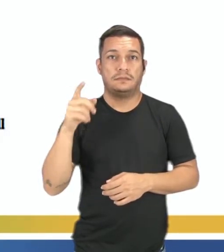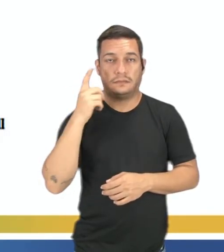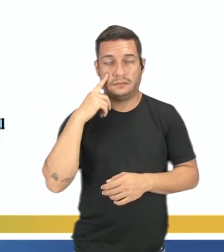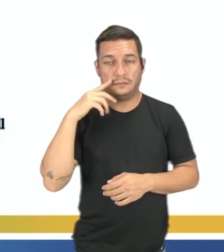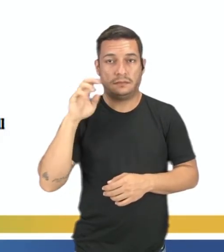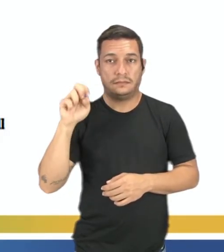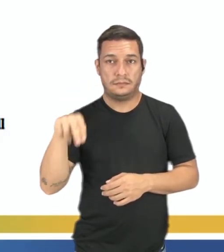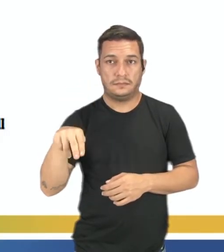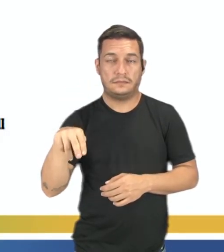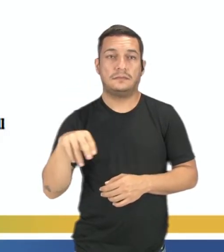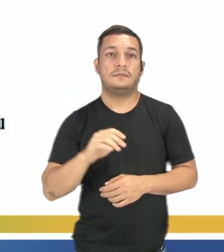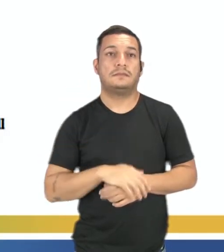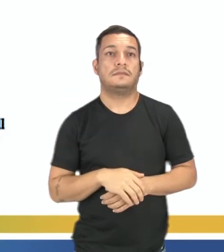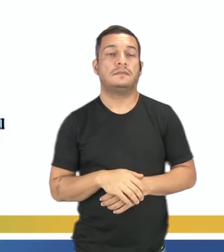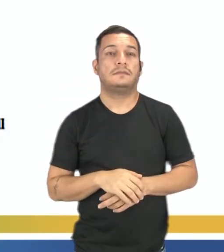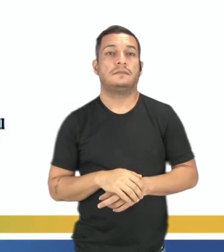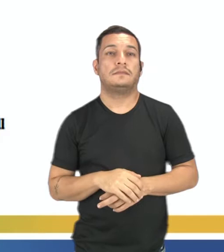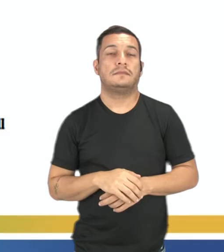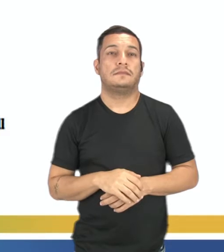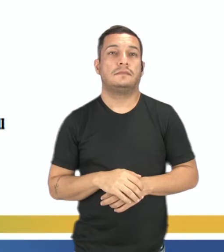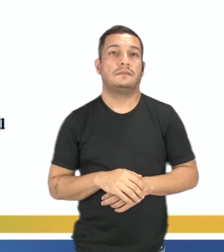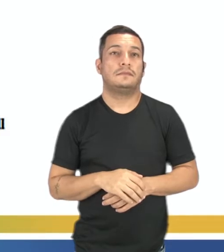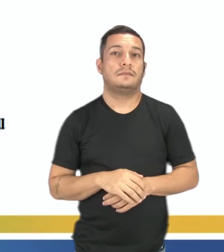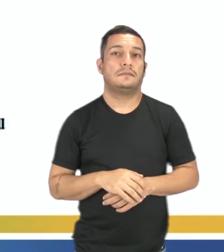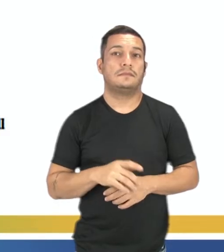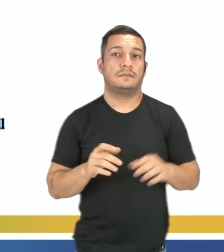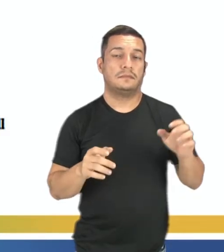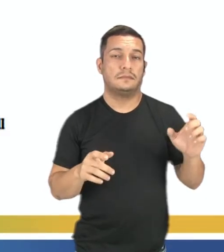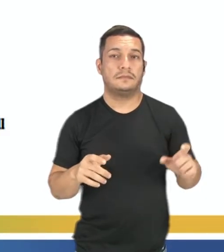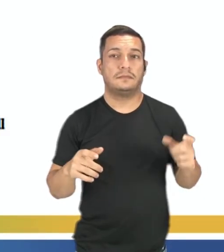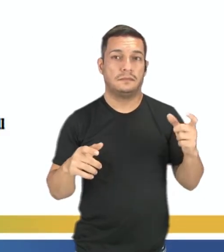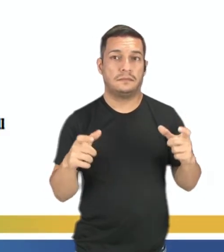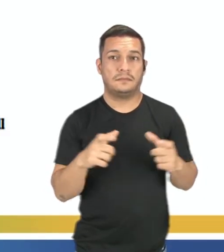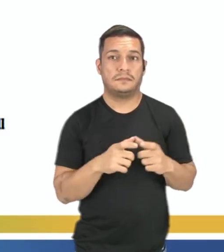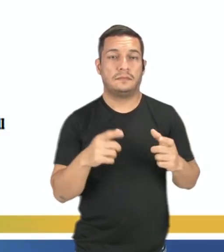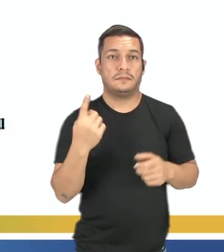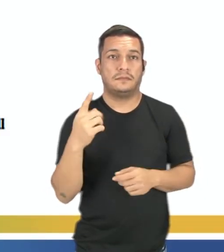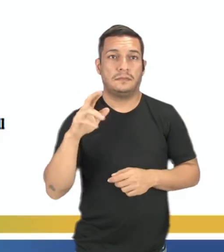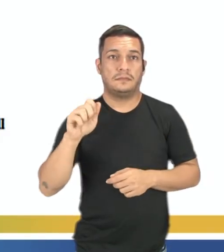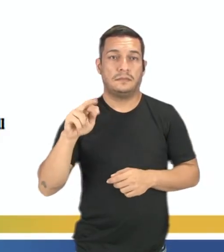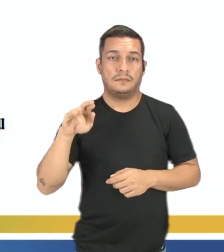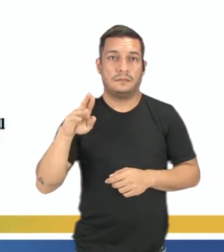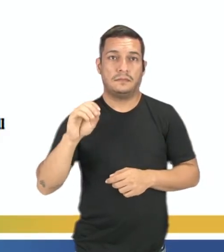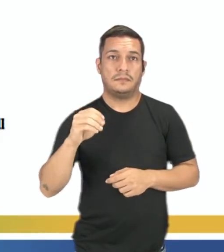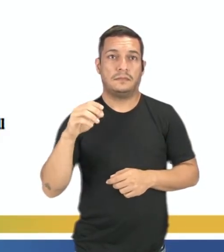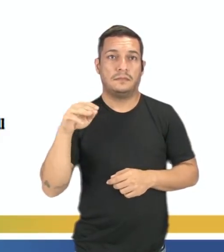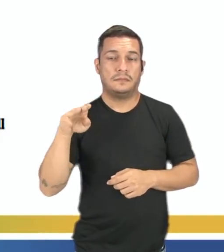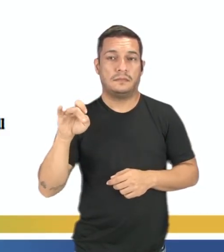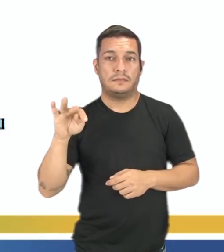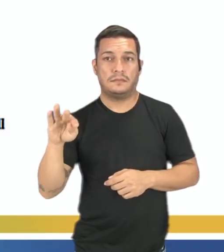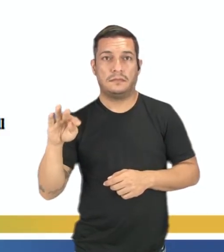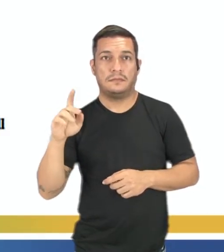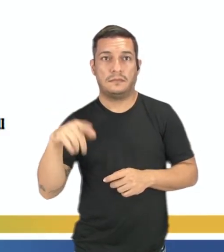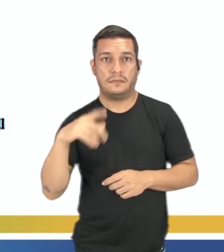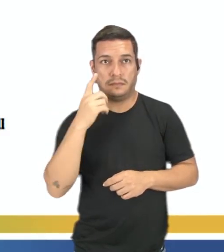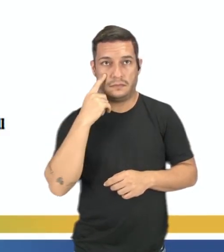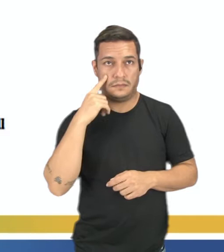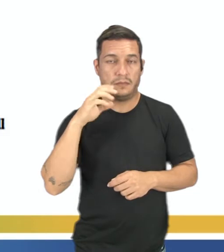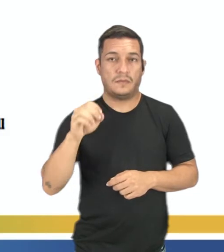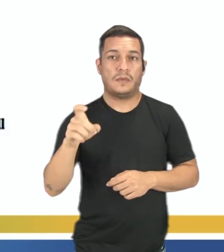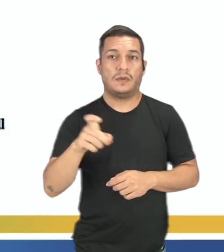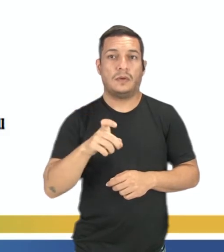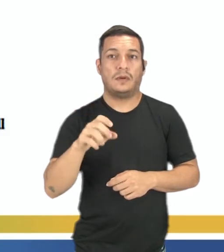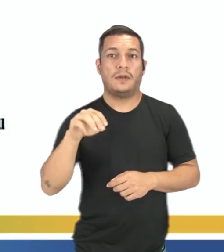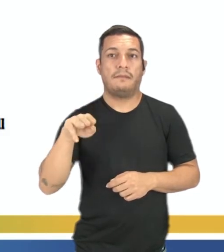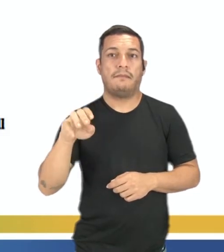é isso que diz a minha tabela então vamos lá lá do menor o carbono mexe mais terminação do et